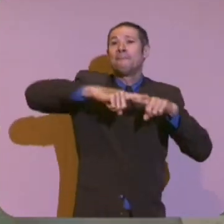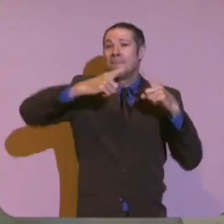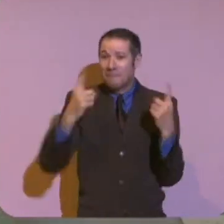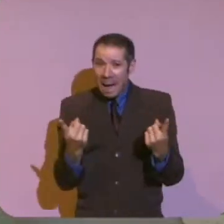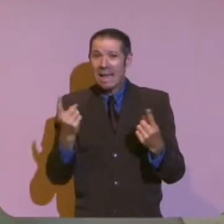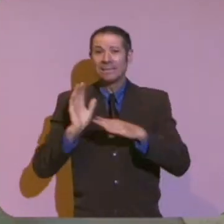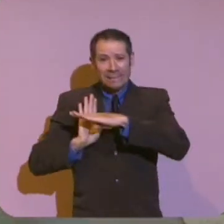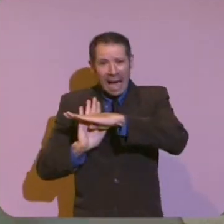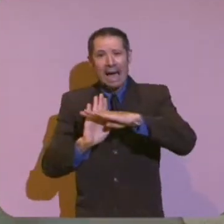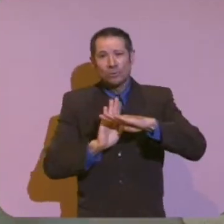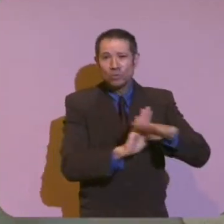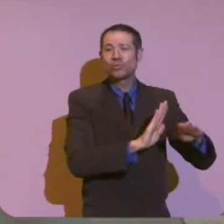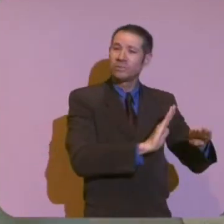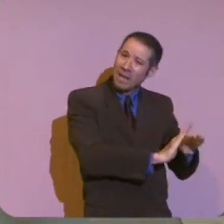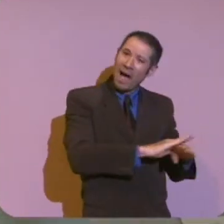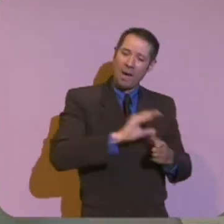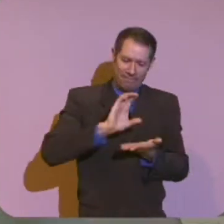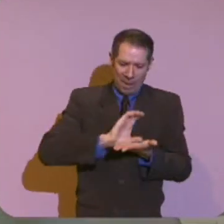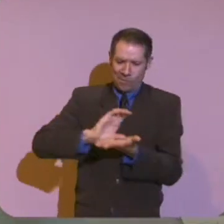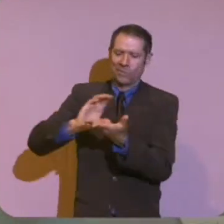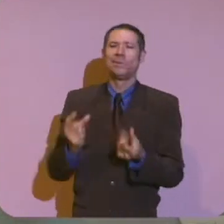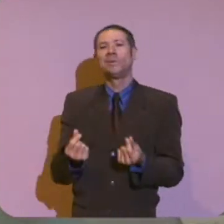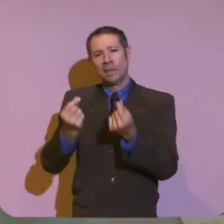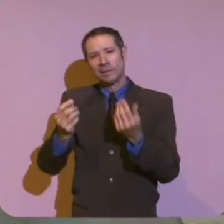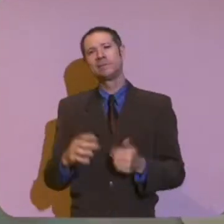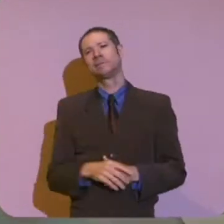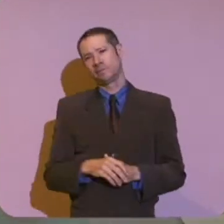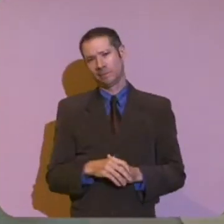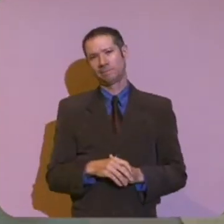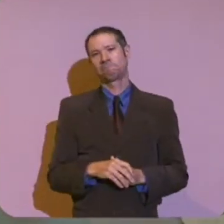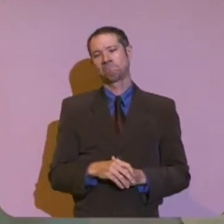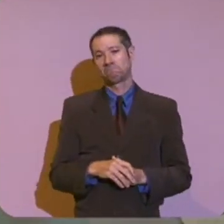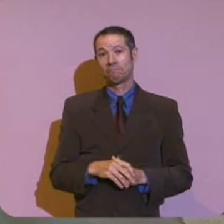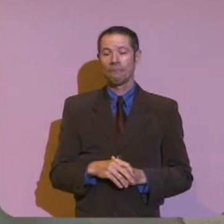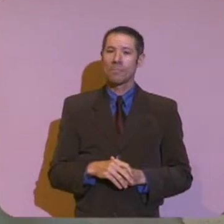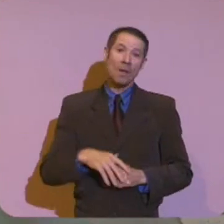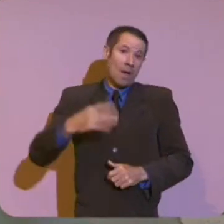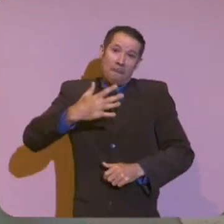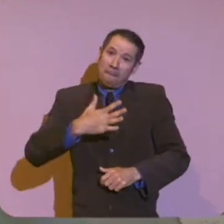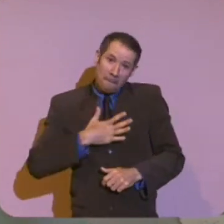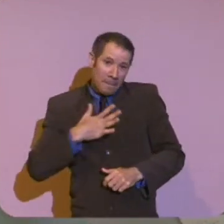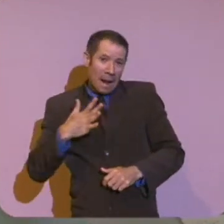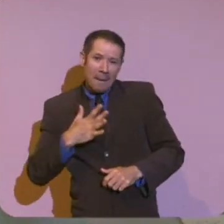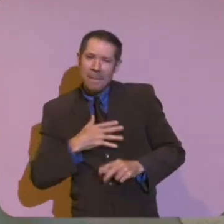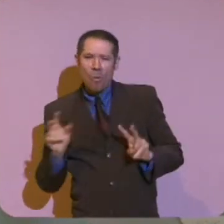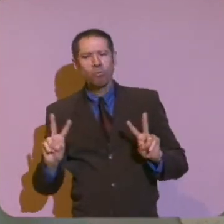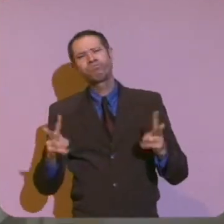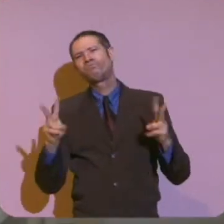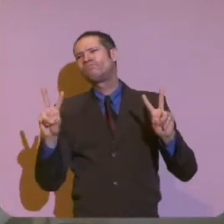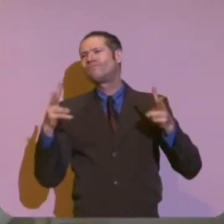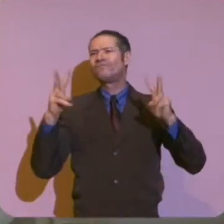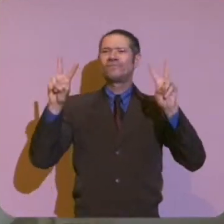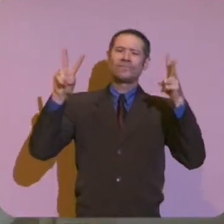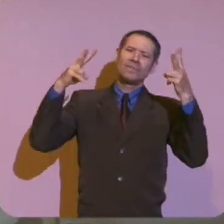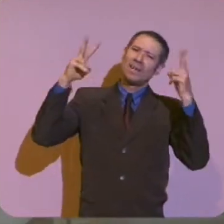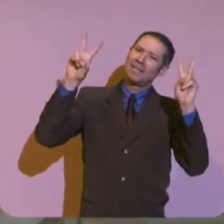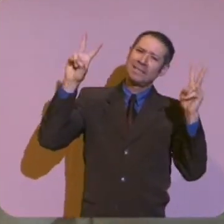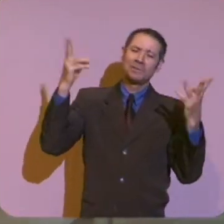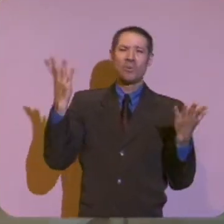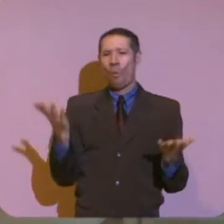inclusive ajudá-lo financeiramente. E isso para mim está sendo uma vitória, porque eu fui